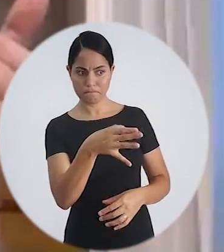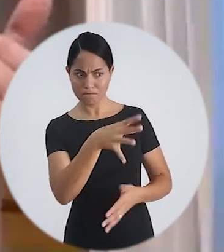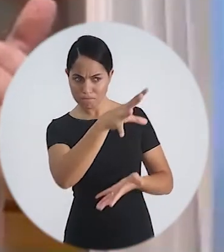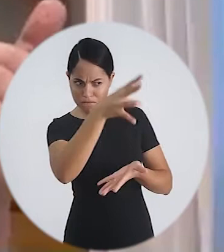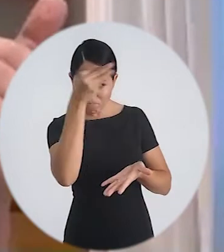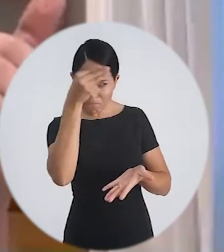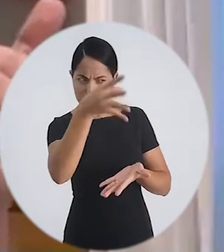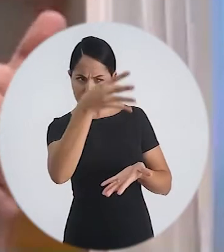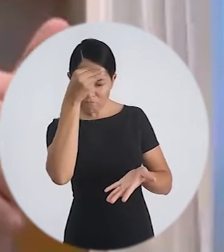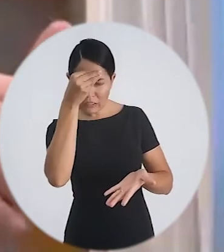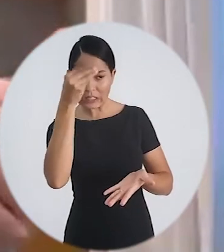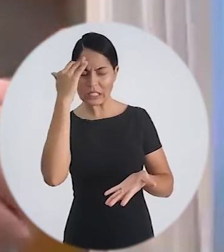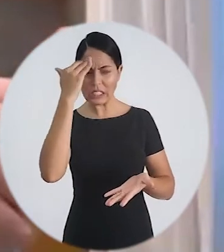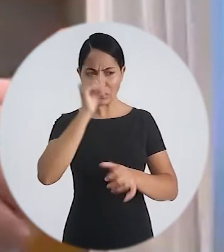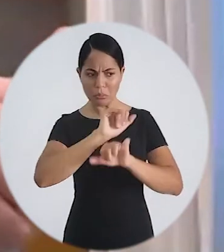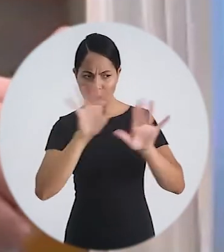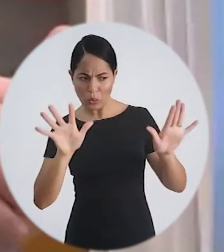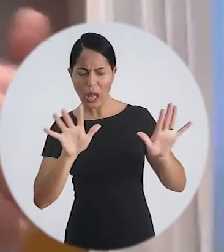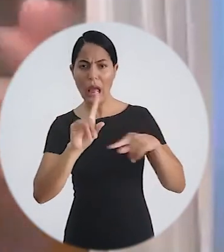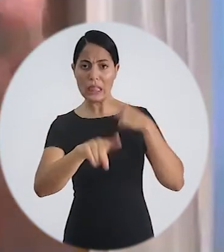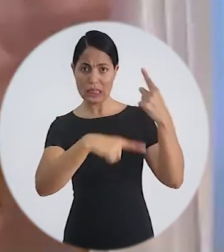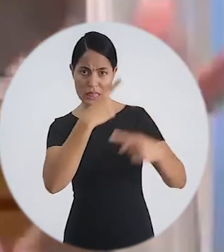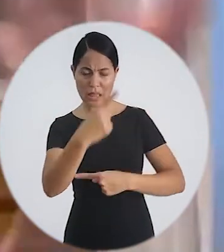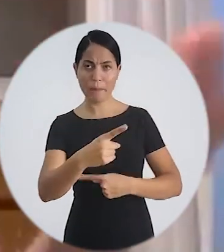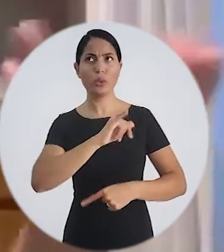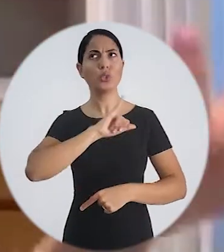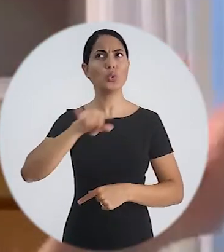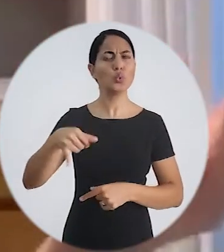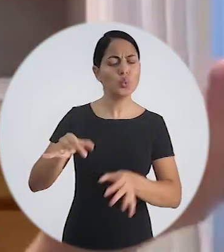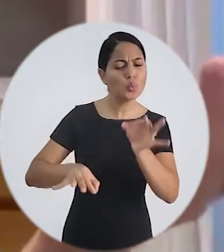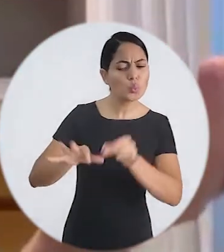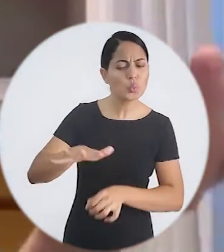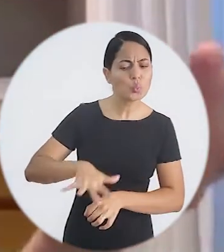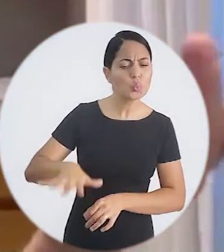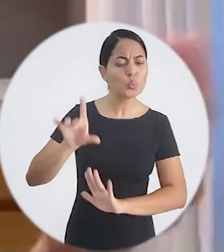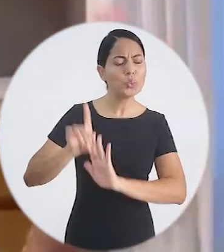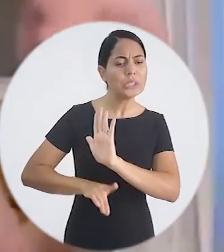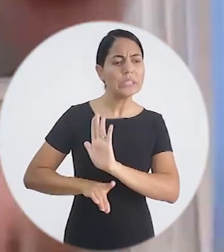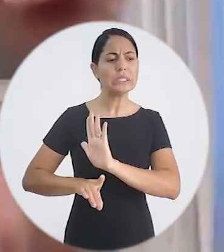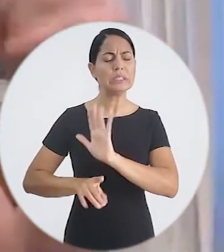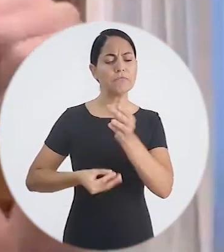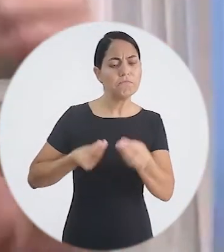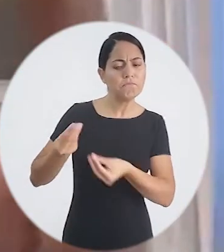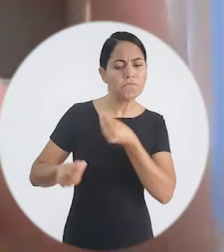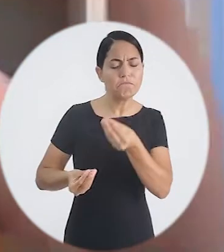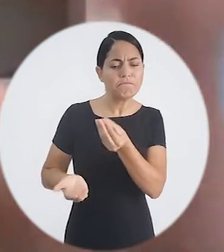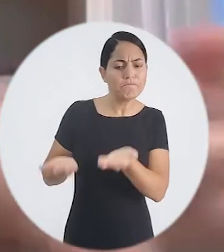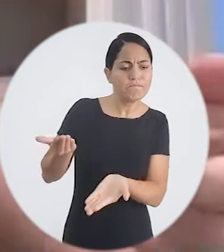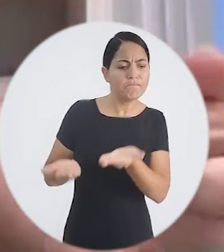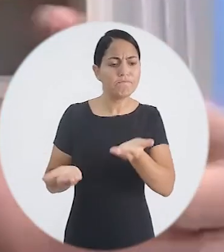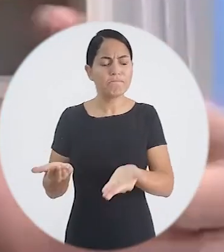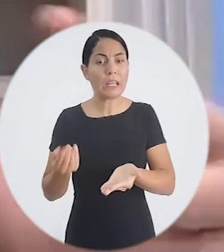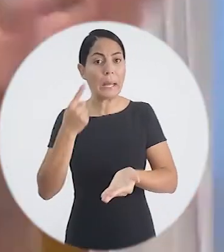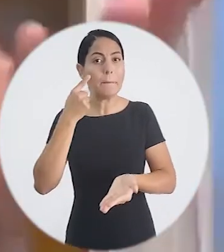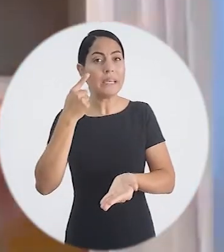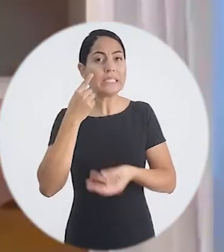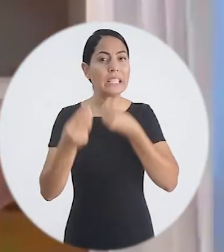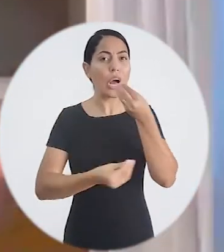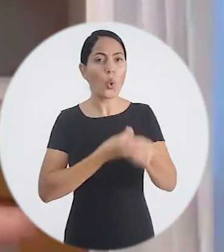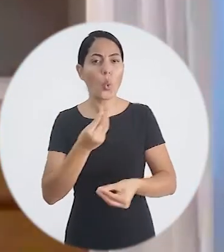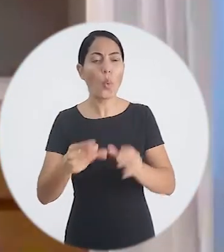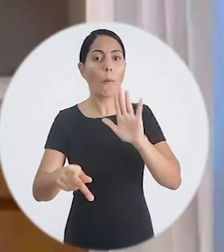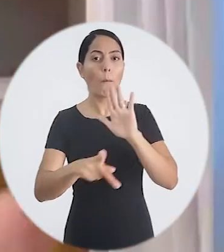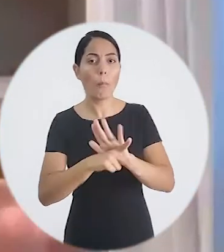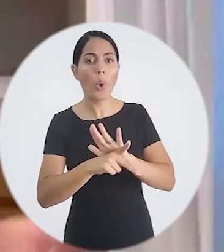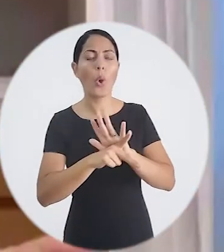traz, filtrar do ponto de vista jurídico, do que é juridicamente relevante, né? Vou entender em que